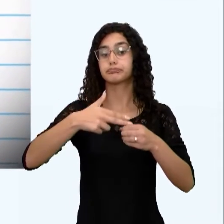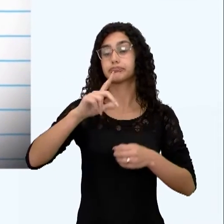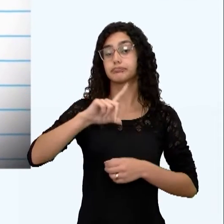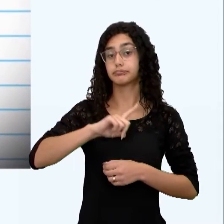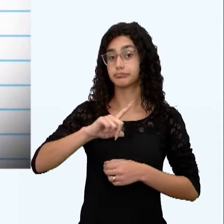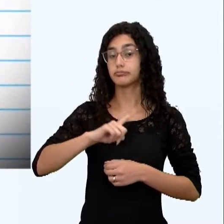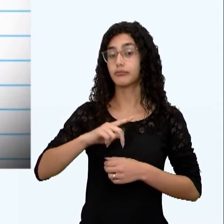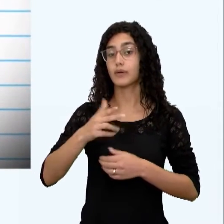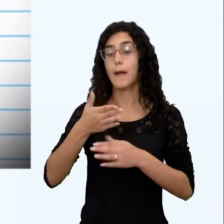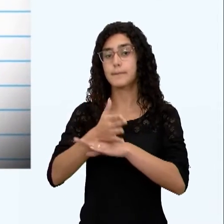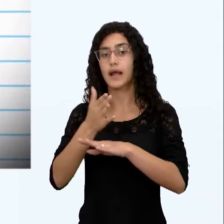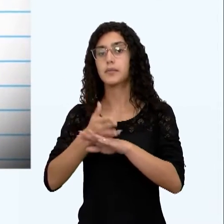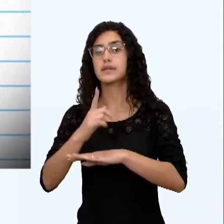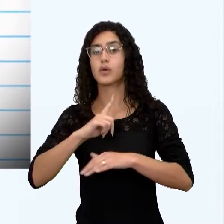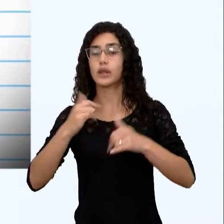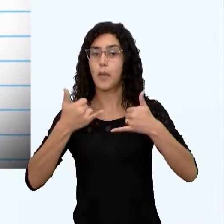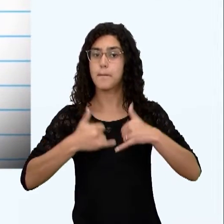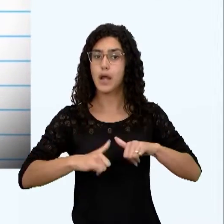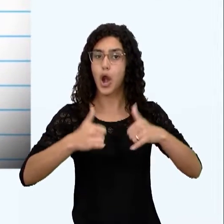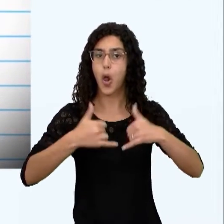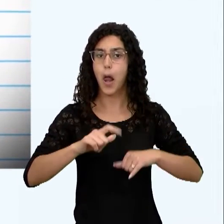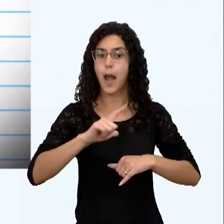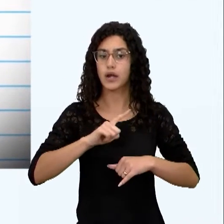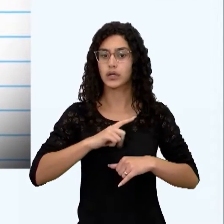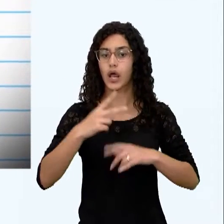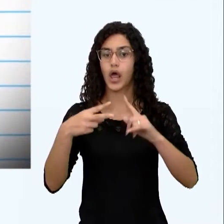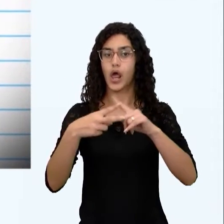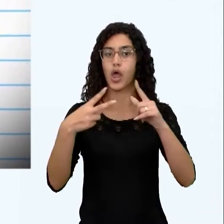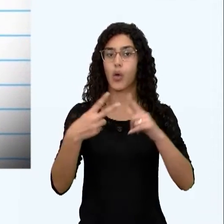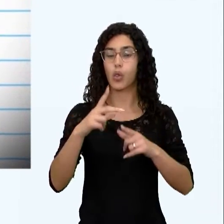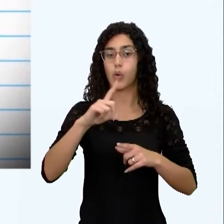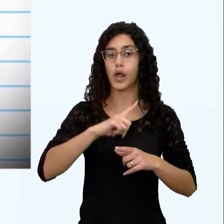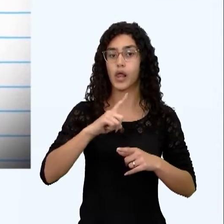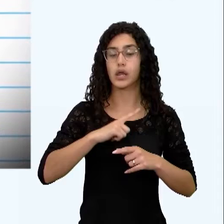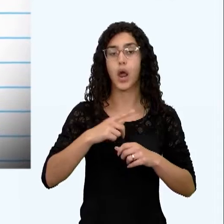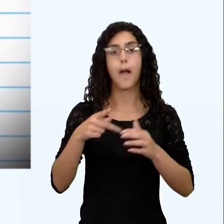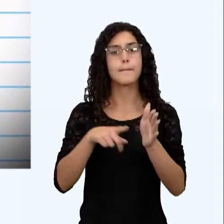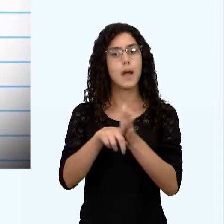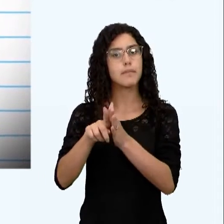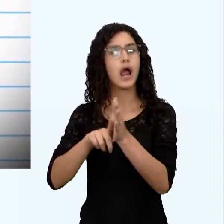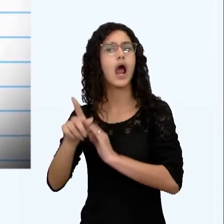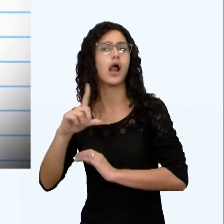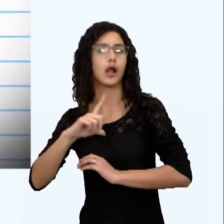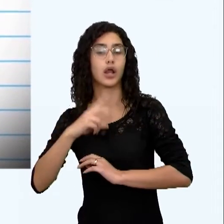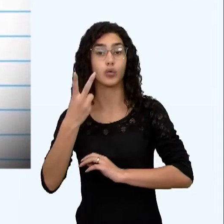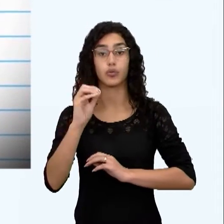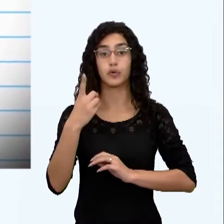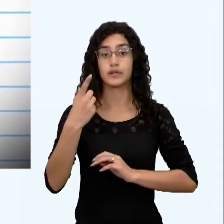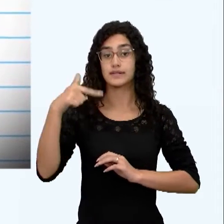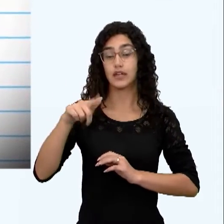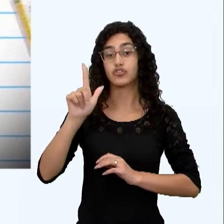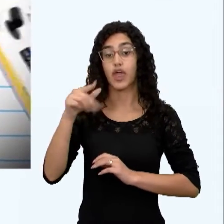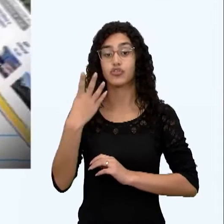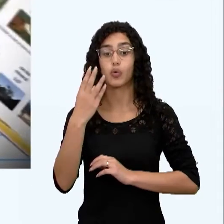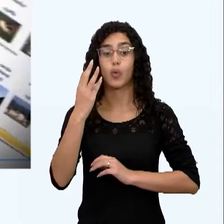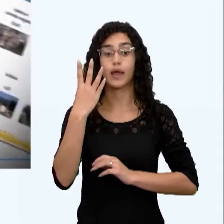a participação de energias renováveis, segundo o Balanço Energético da Empresa de Pesquisa Energética 2017, é